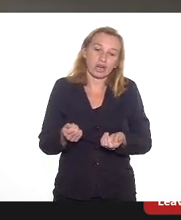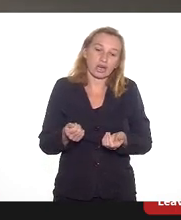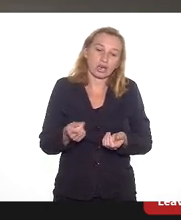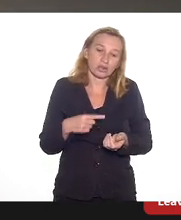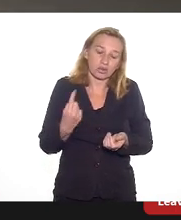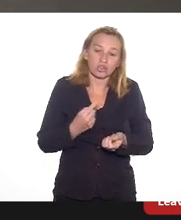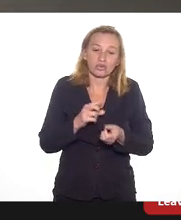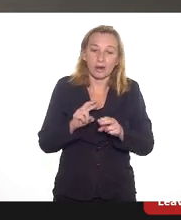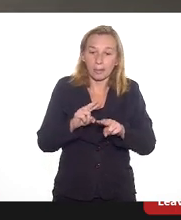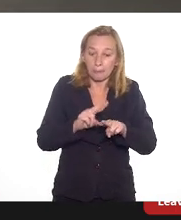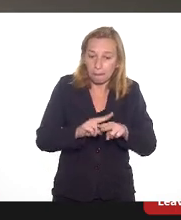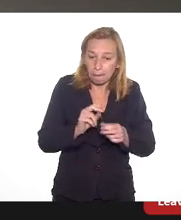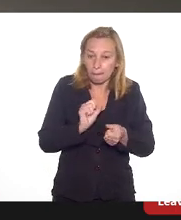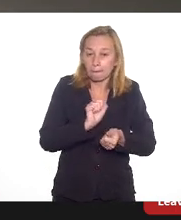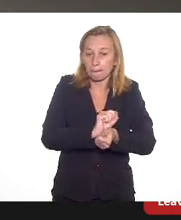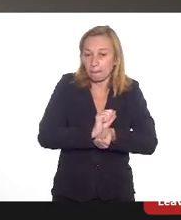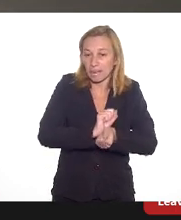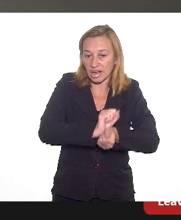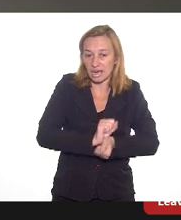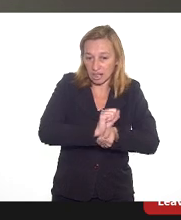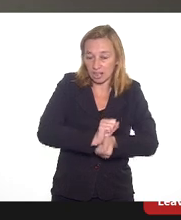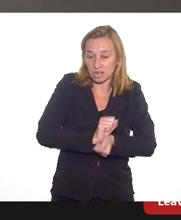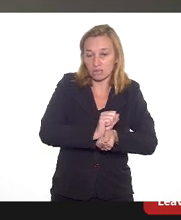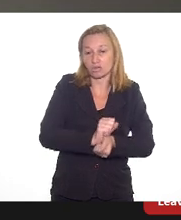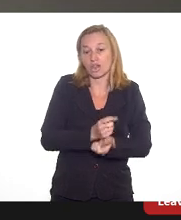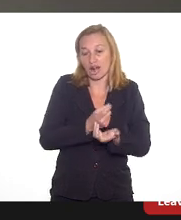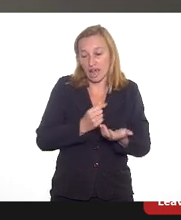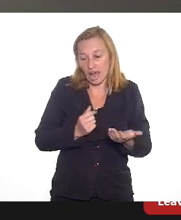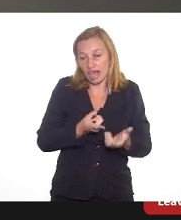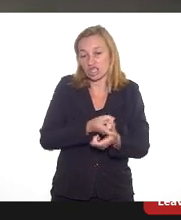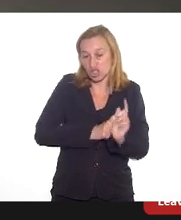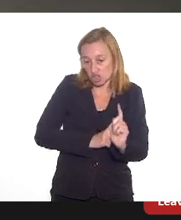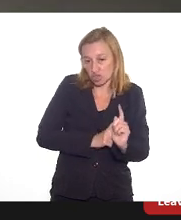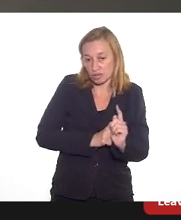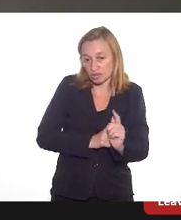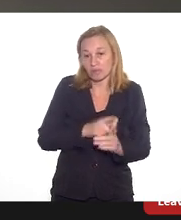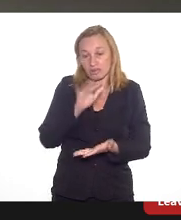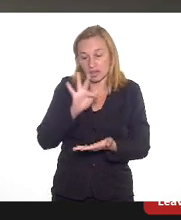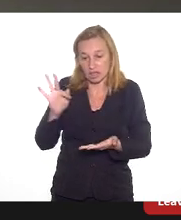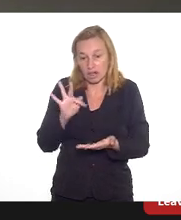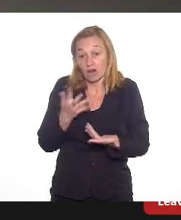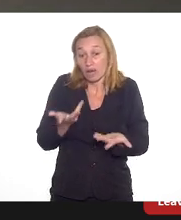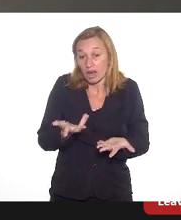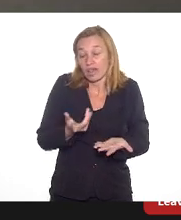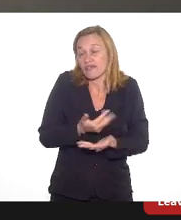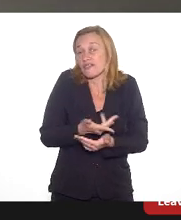governo federal, a gente vai ter que submeter, contra a nossa vontade, a várias decisões, a várias